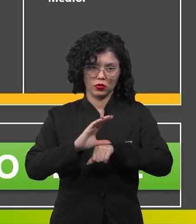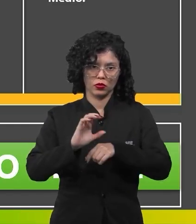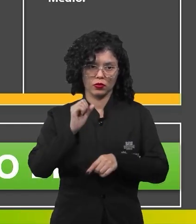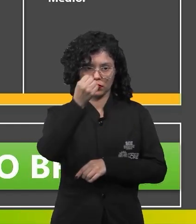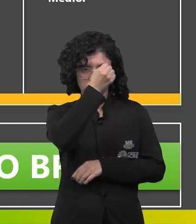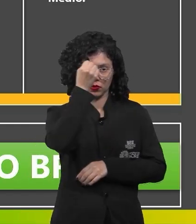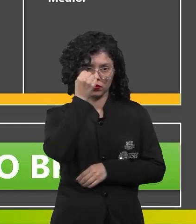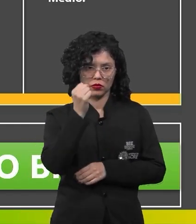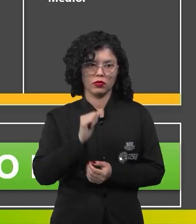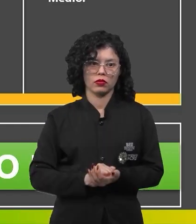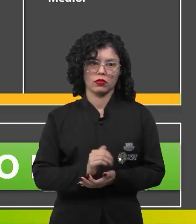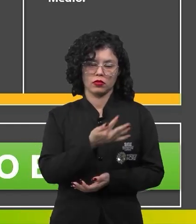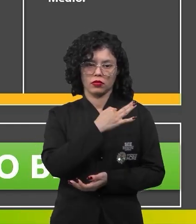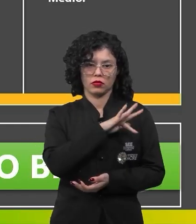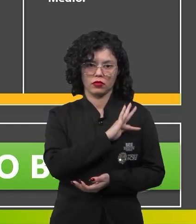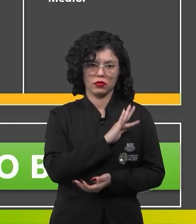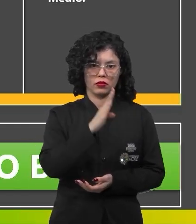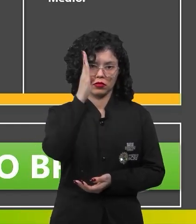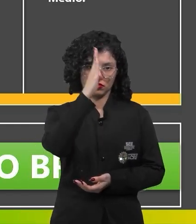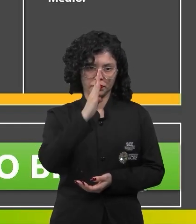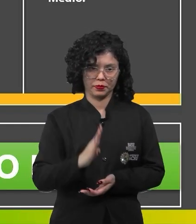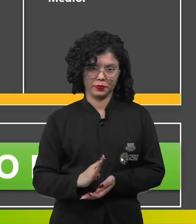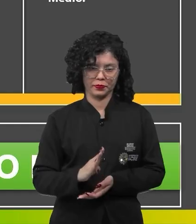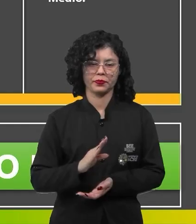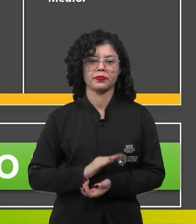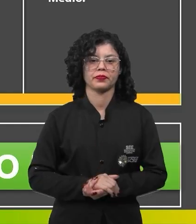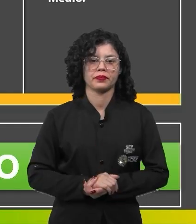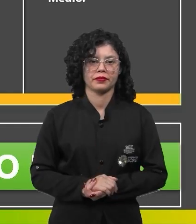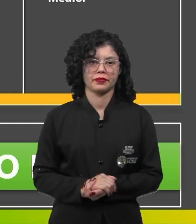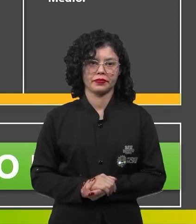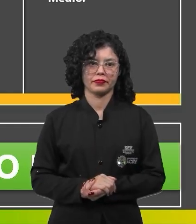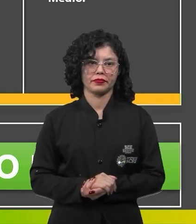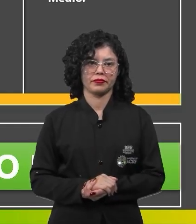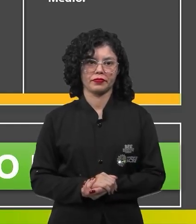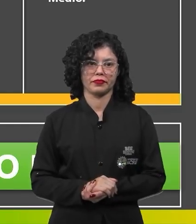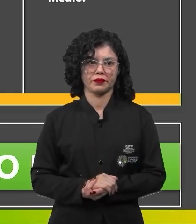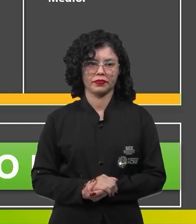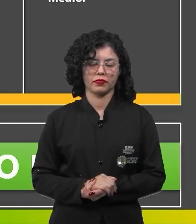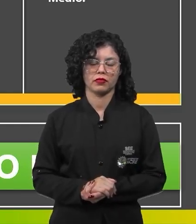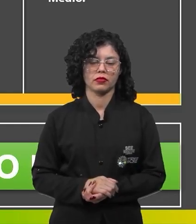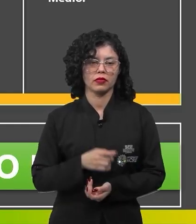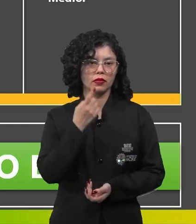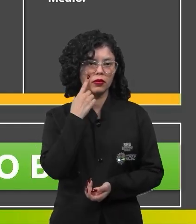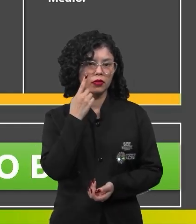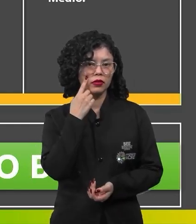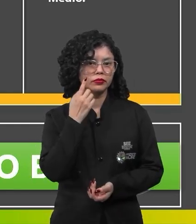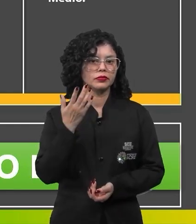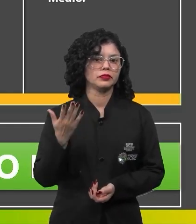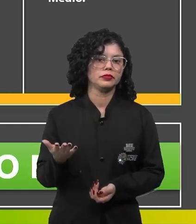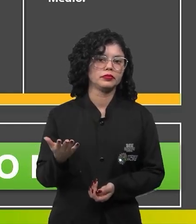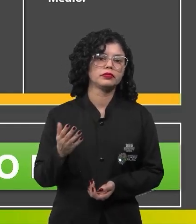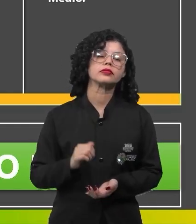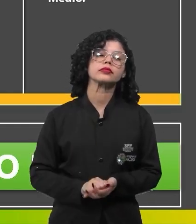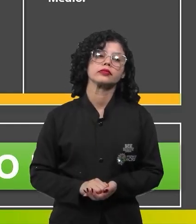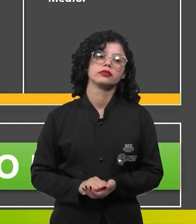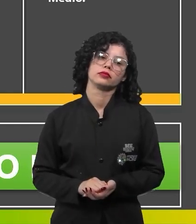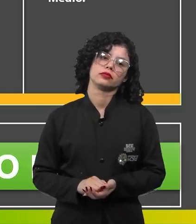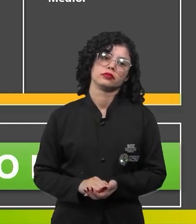de sociologia em universidades brasileiras, né? Então preste bem atenção. É